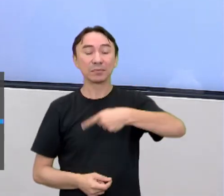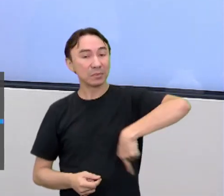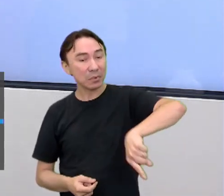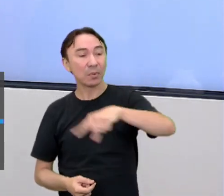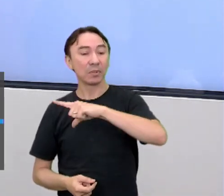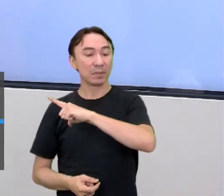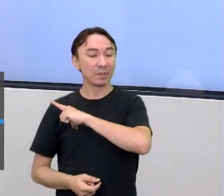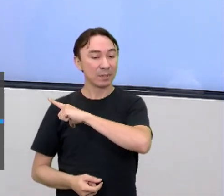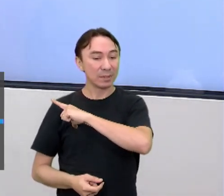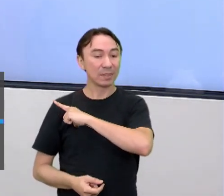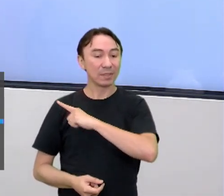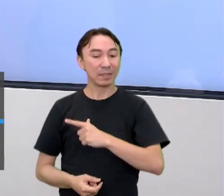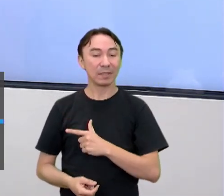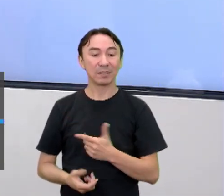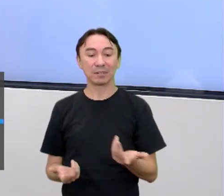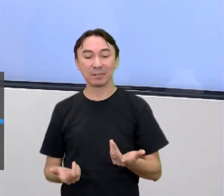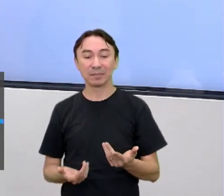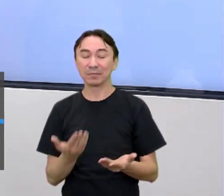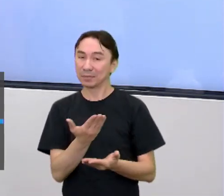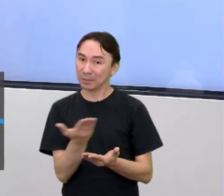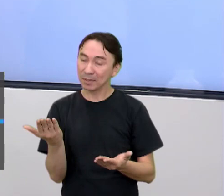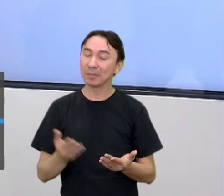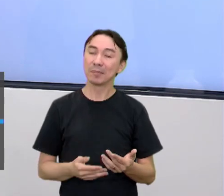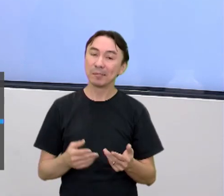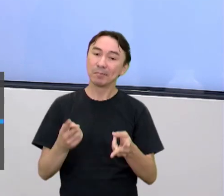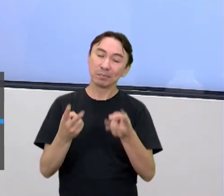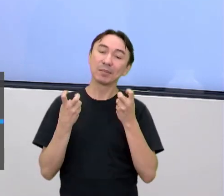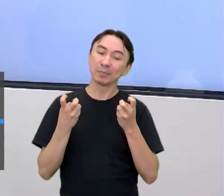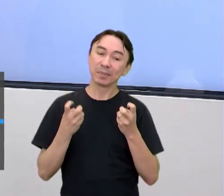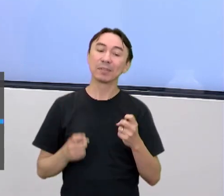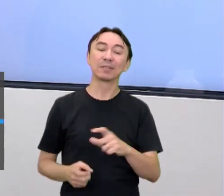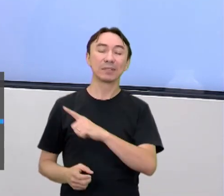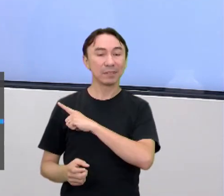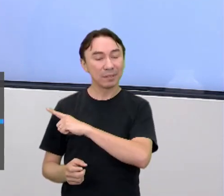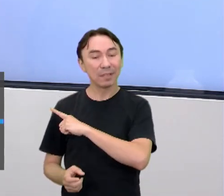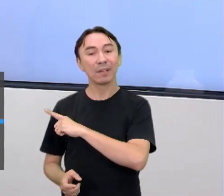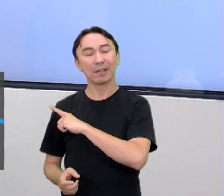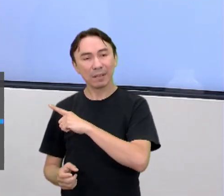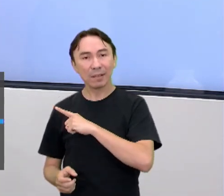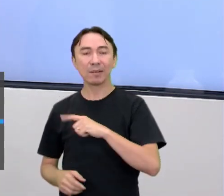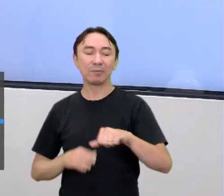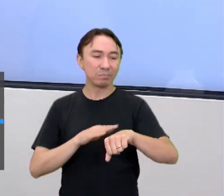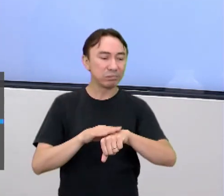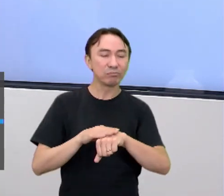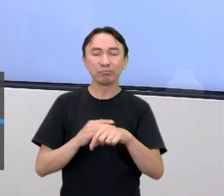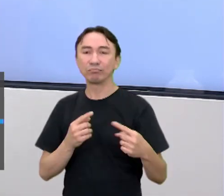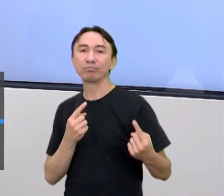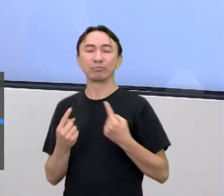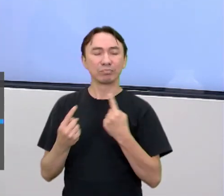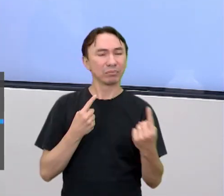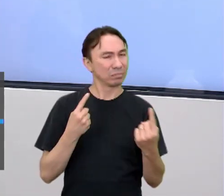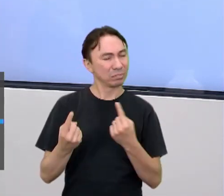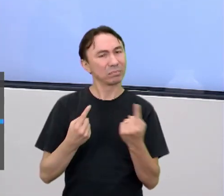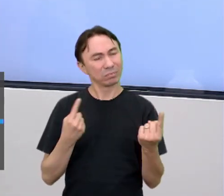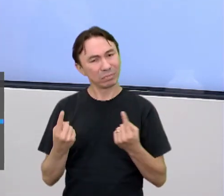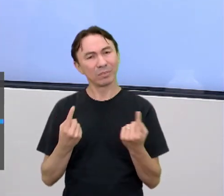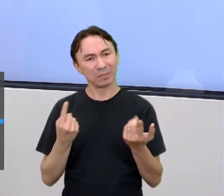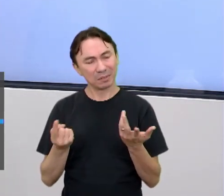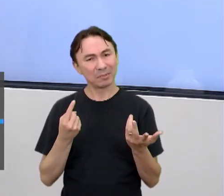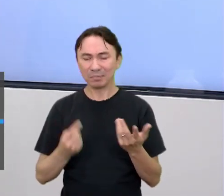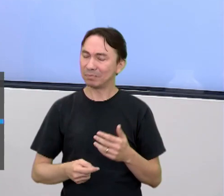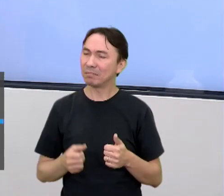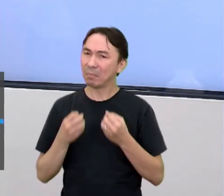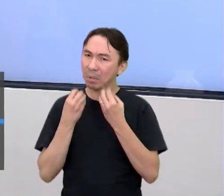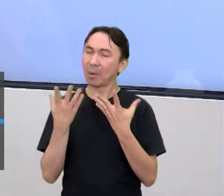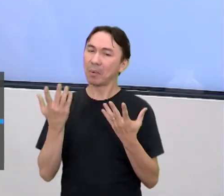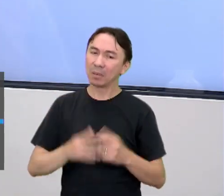extraídas aí do material, você percebe que gera uma discussão muito, muito produtiva, né, e contemporânea, uma discussão